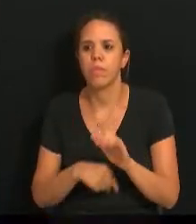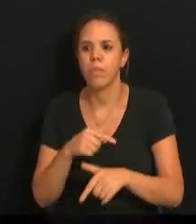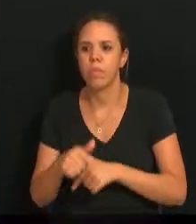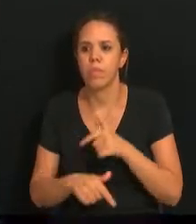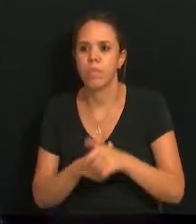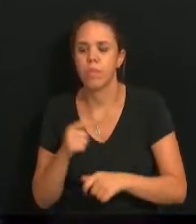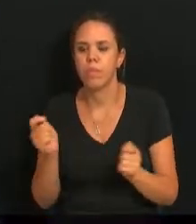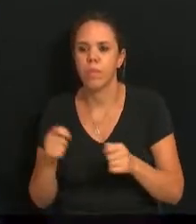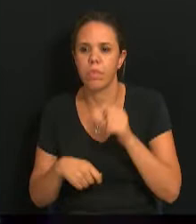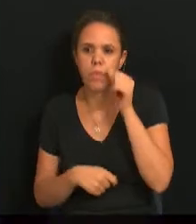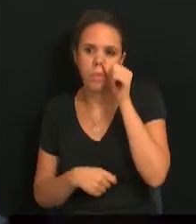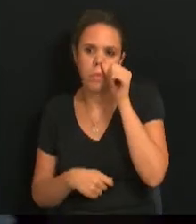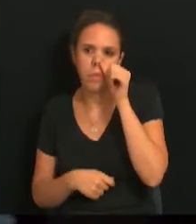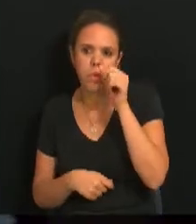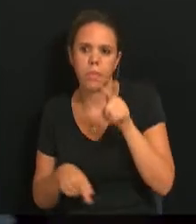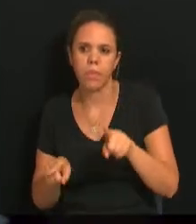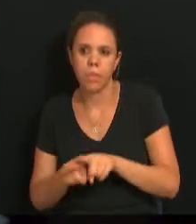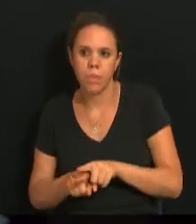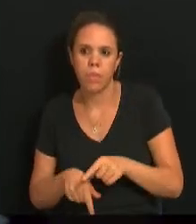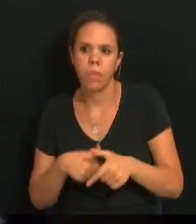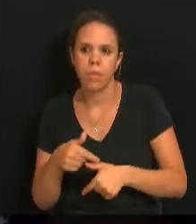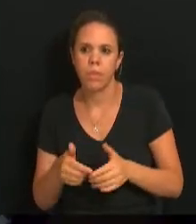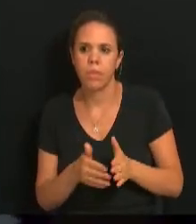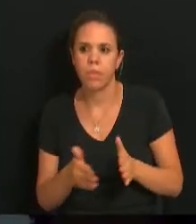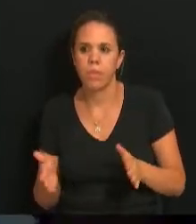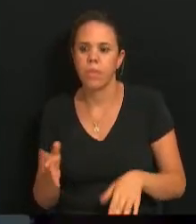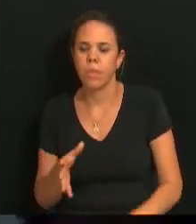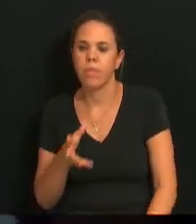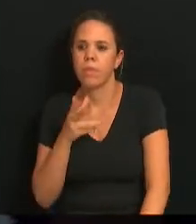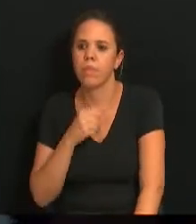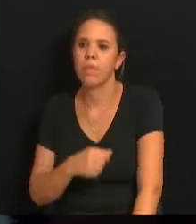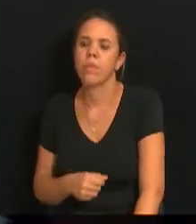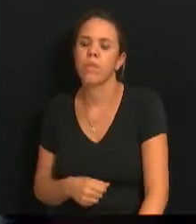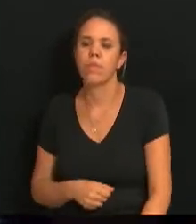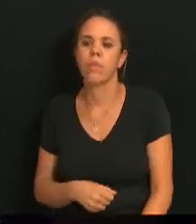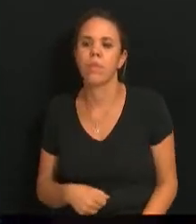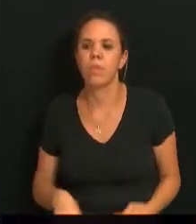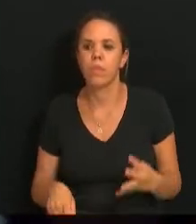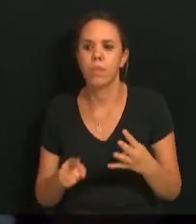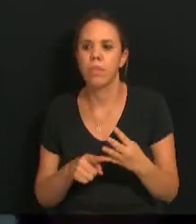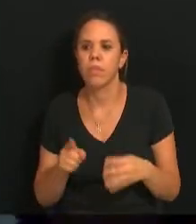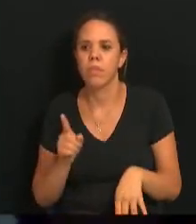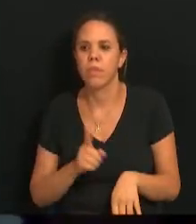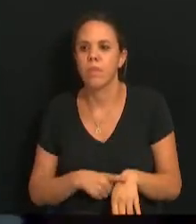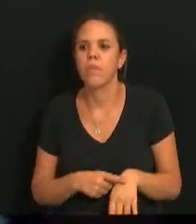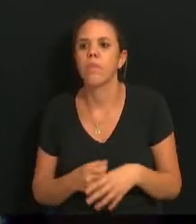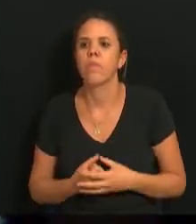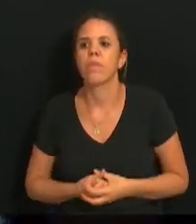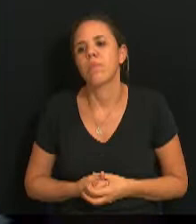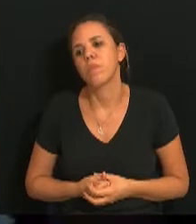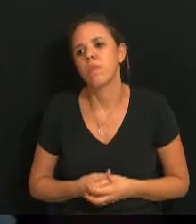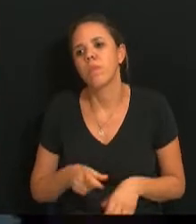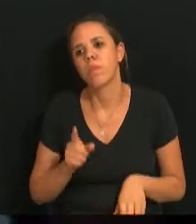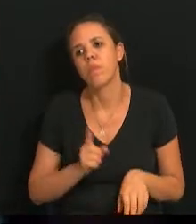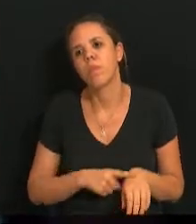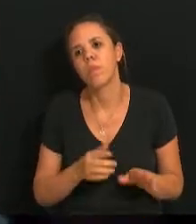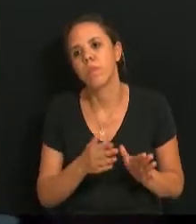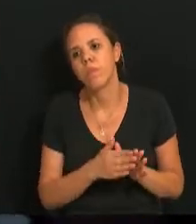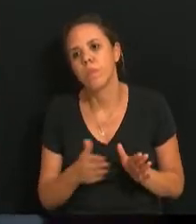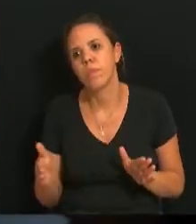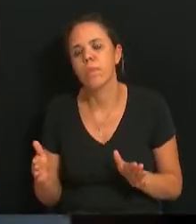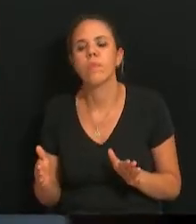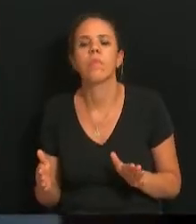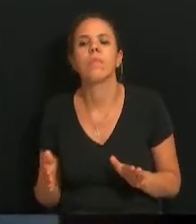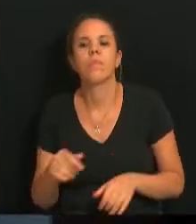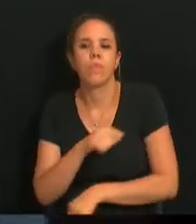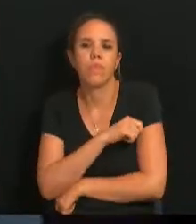ciclos e que também caminha a passos lentos na rede. Um quarto tempo previsto nesses tempos não diretos com o